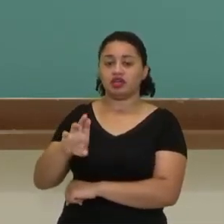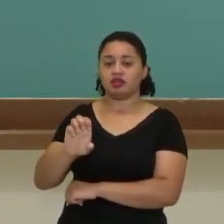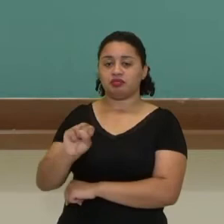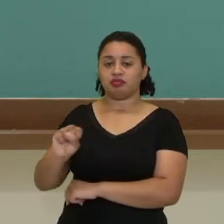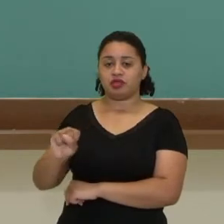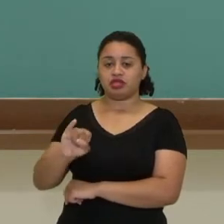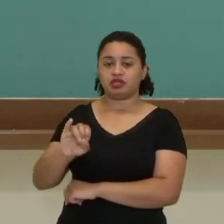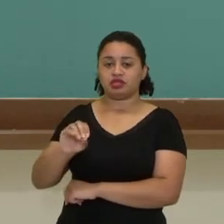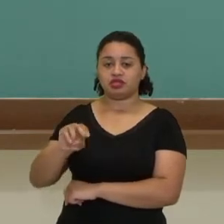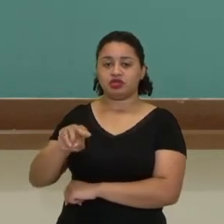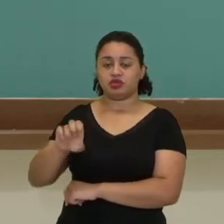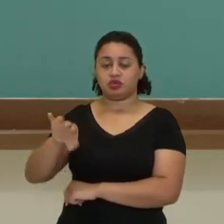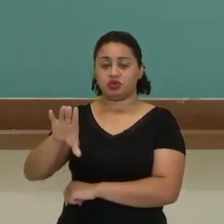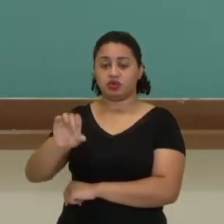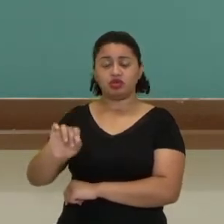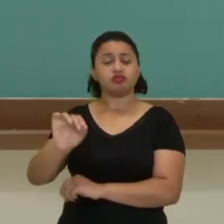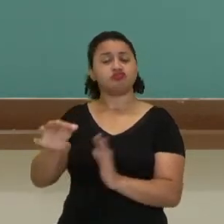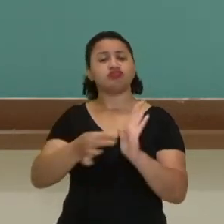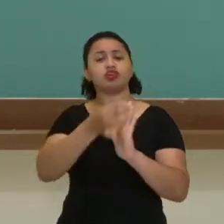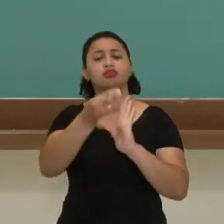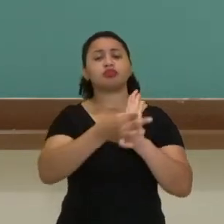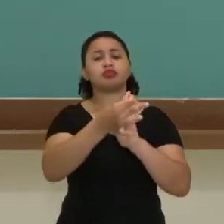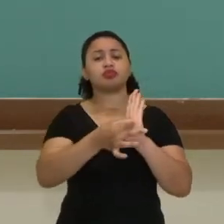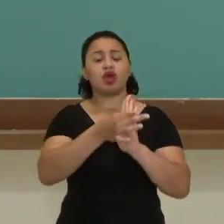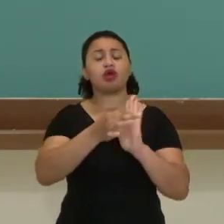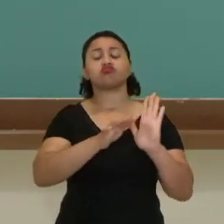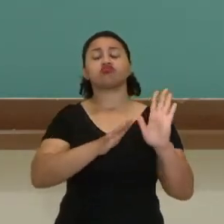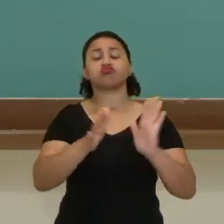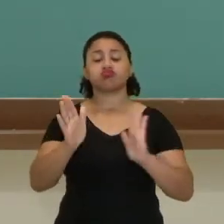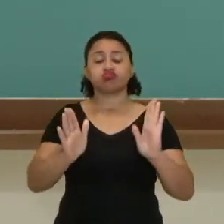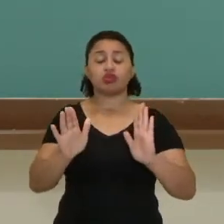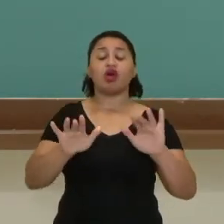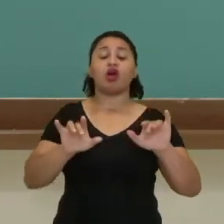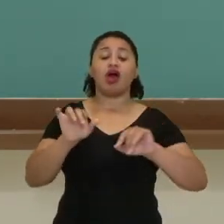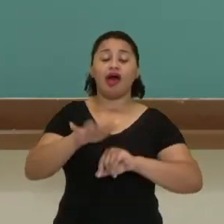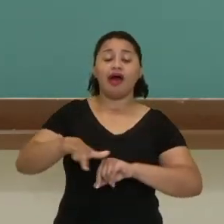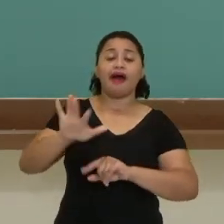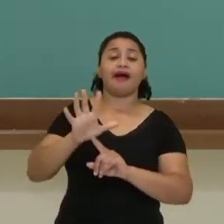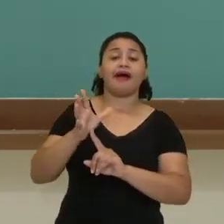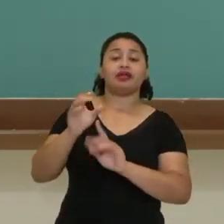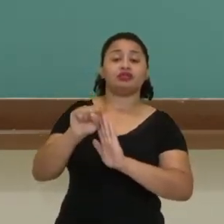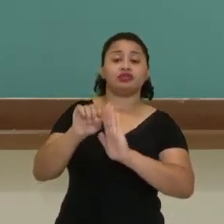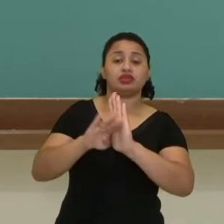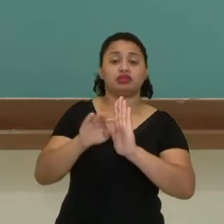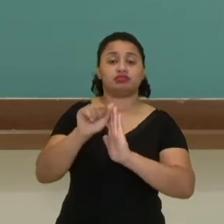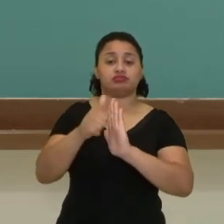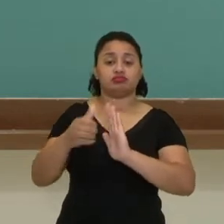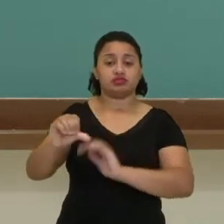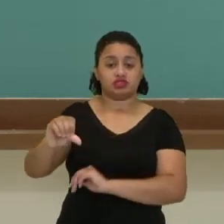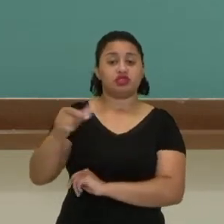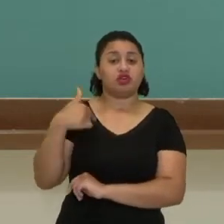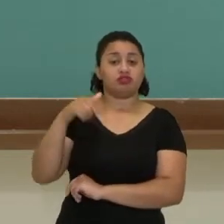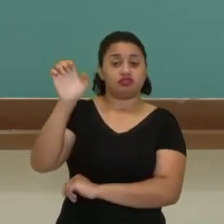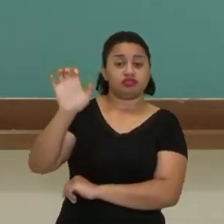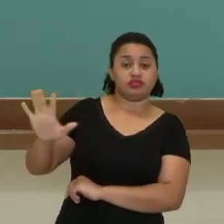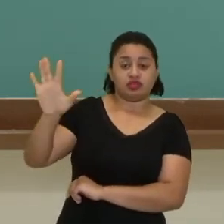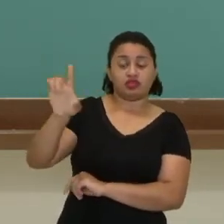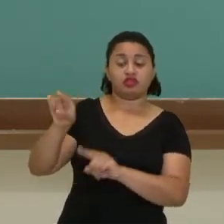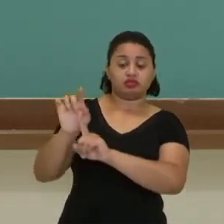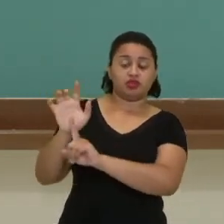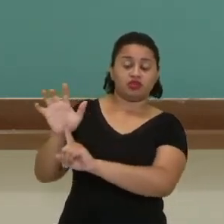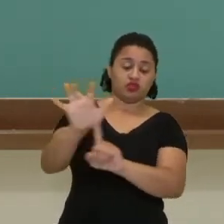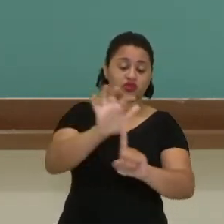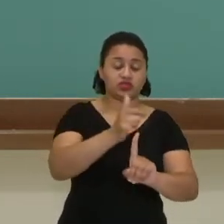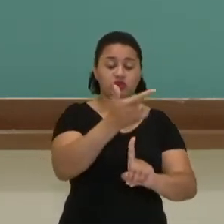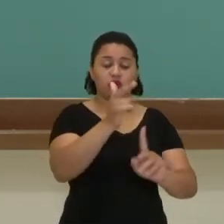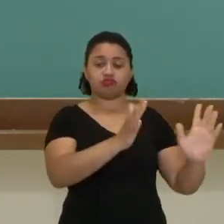que movimentou o universo artístico europeu durante o século XIX, influenciou outras vanguardas artísticas e